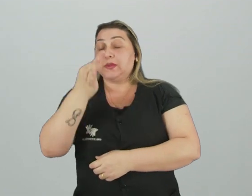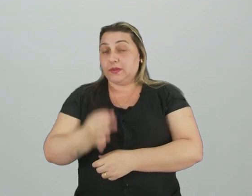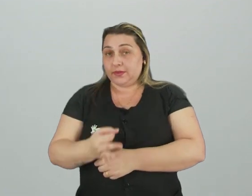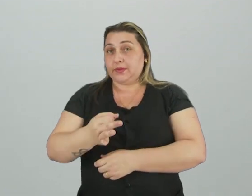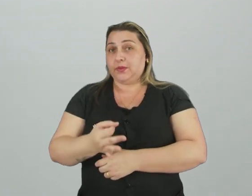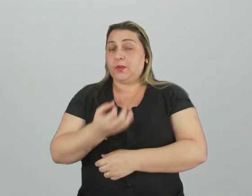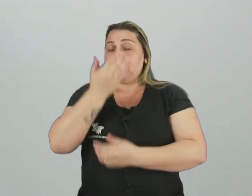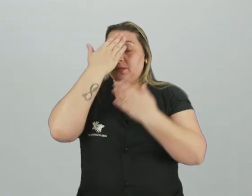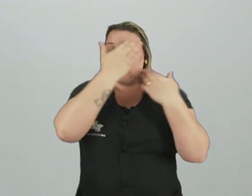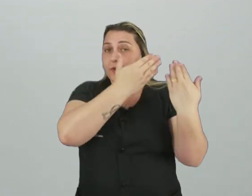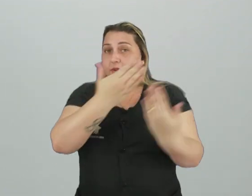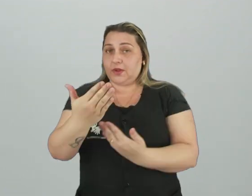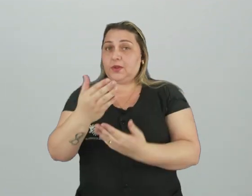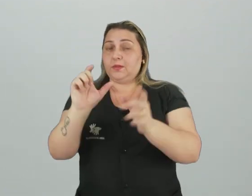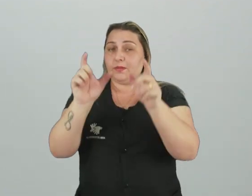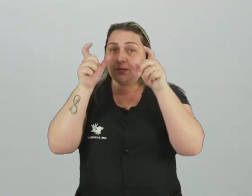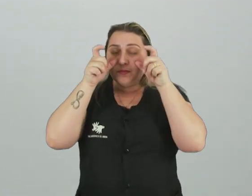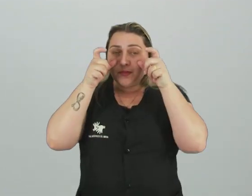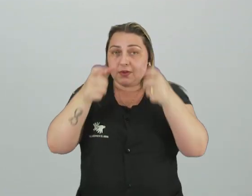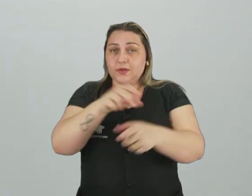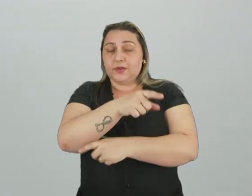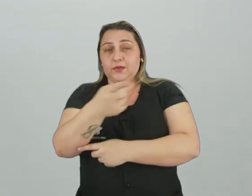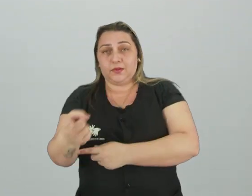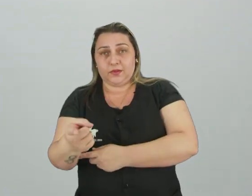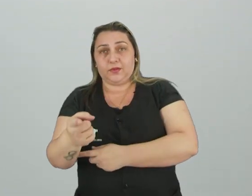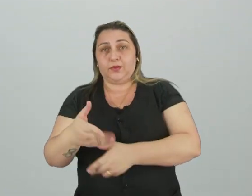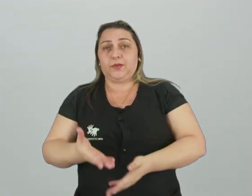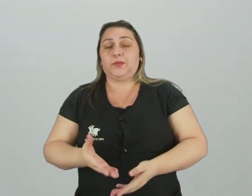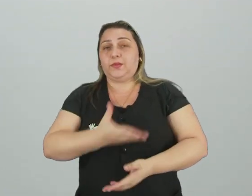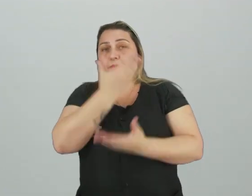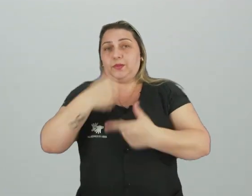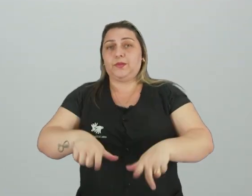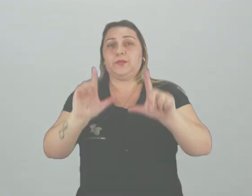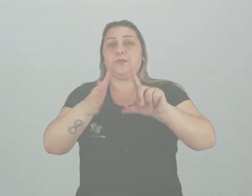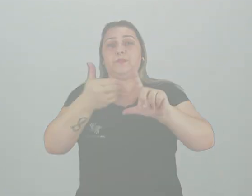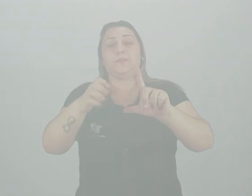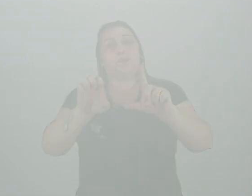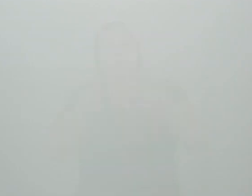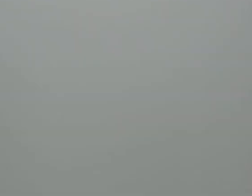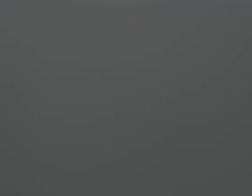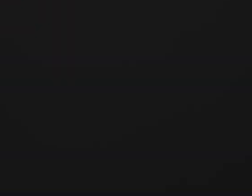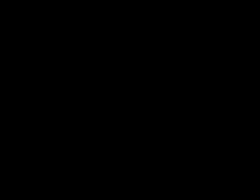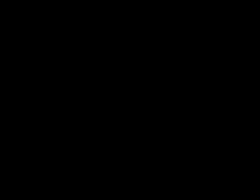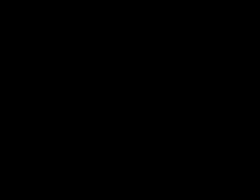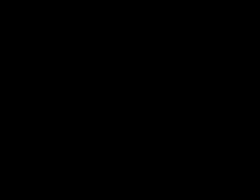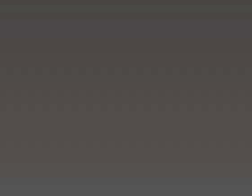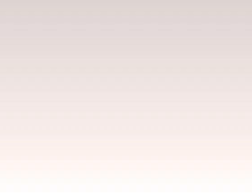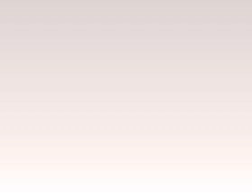isso, muito obrigada pela atenção de todos vocês e não esqueçam de acessar a plataforma Eduque.